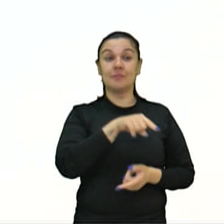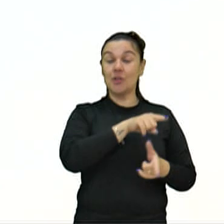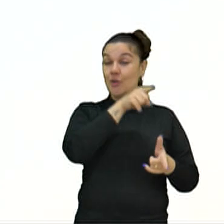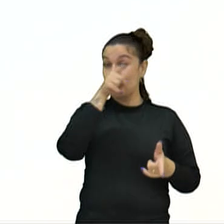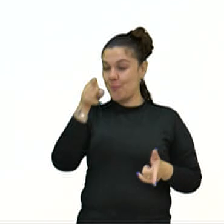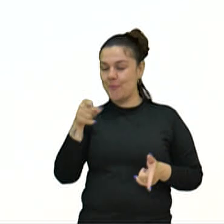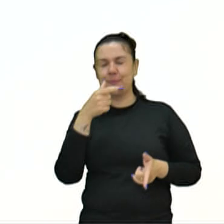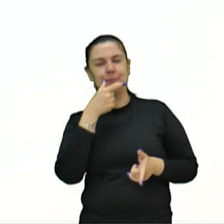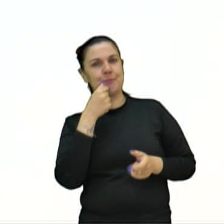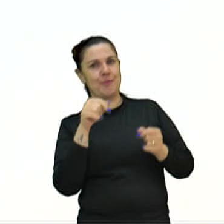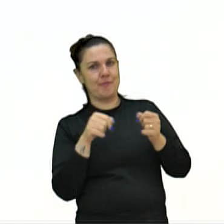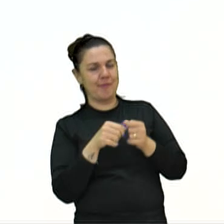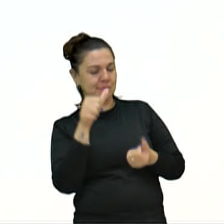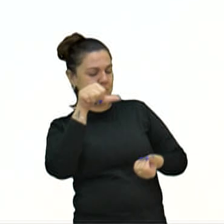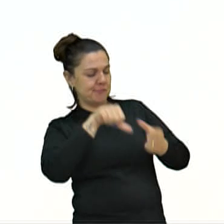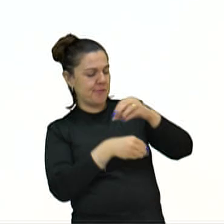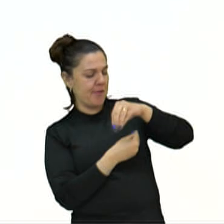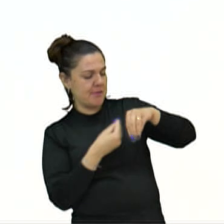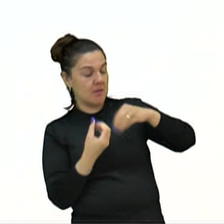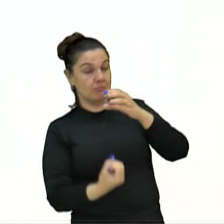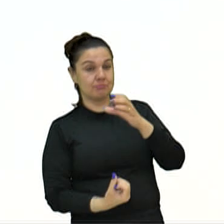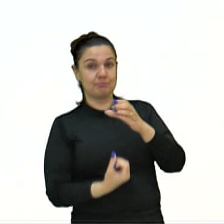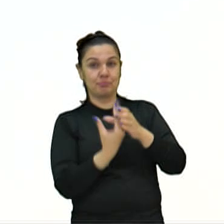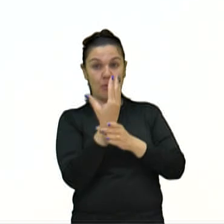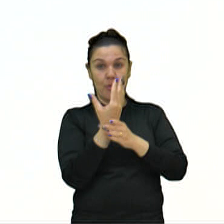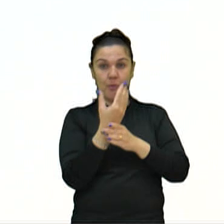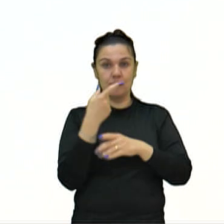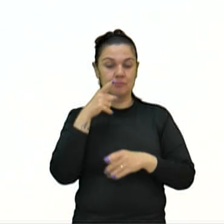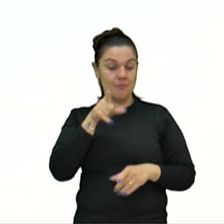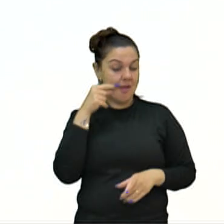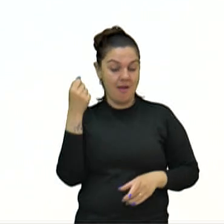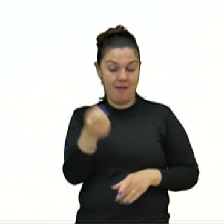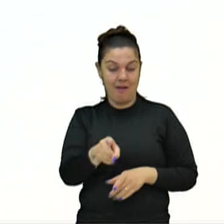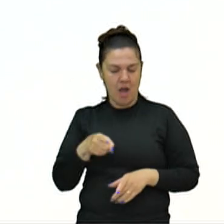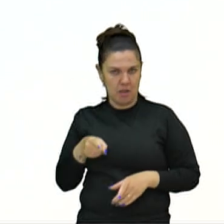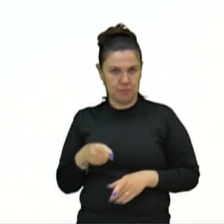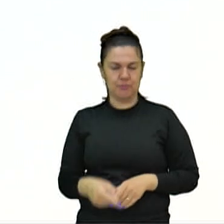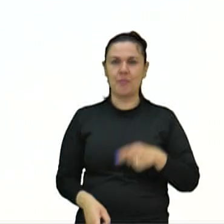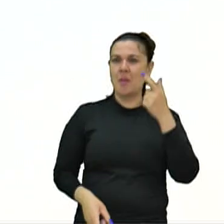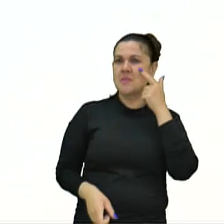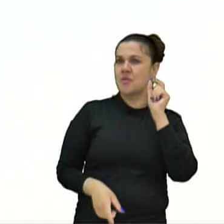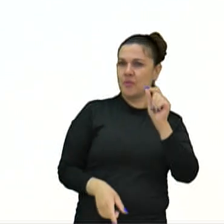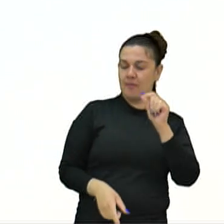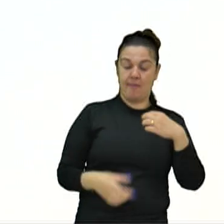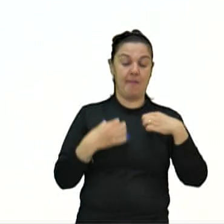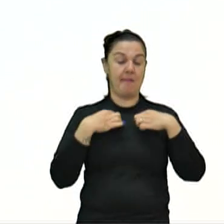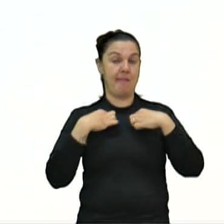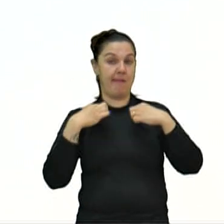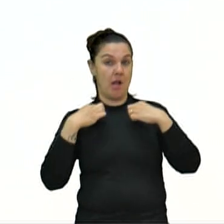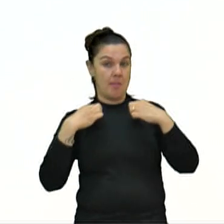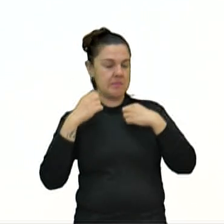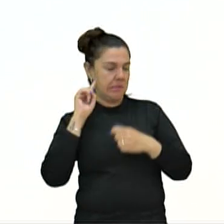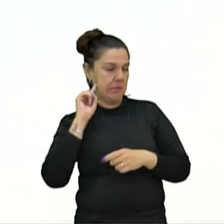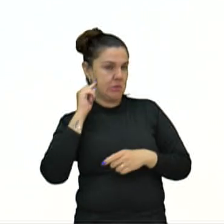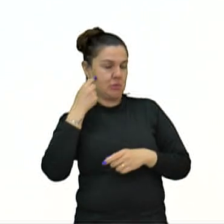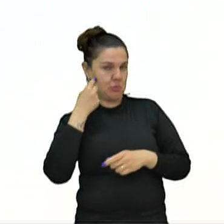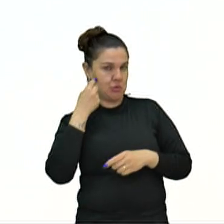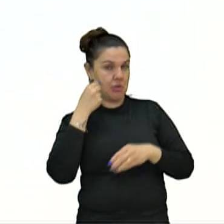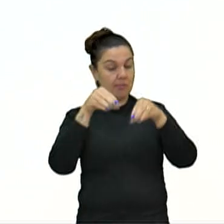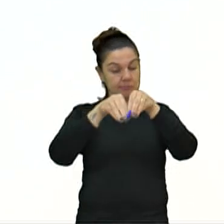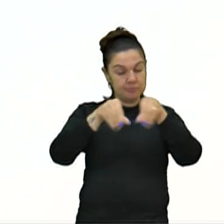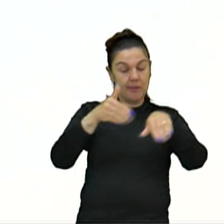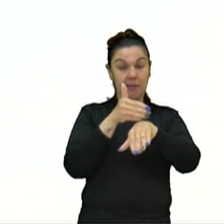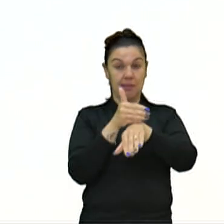receita para criar ratos. Então, para ele, se você tivesse uma camiseta suja, um pouco de trigo, um quarto escuro e deixasse isso